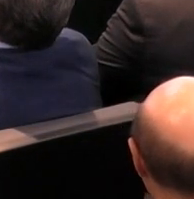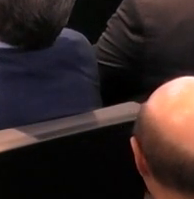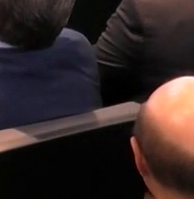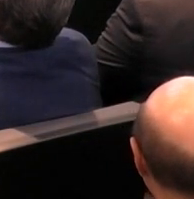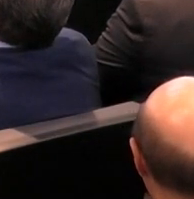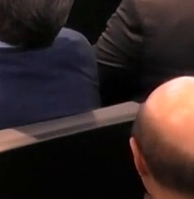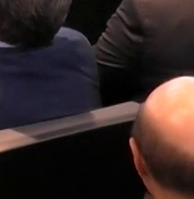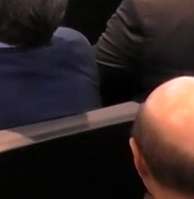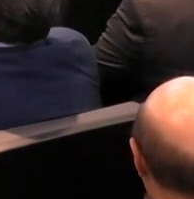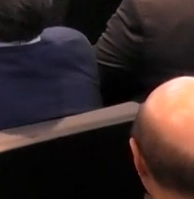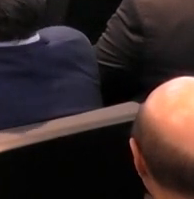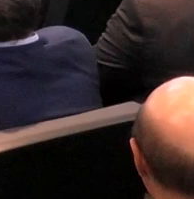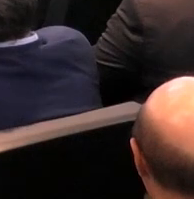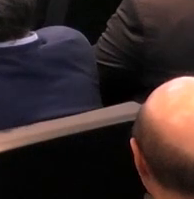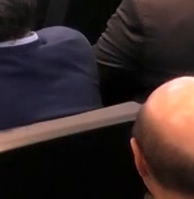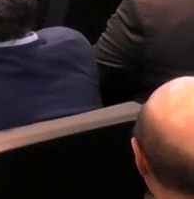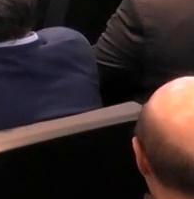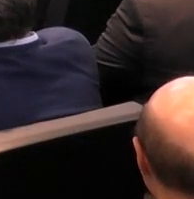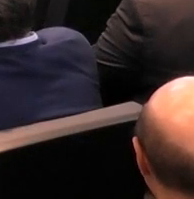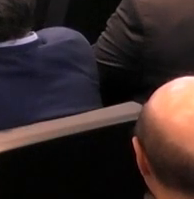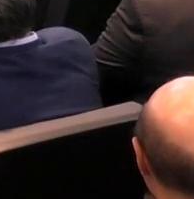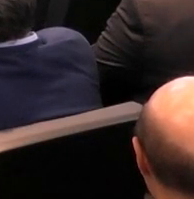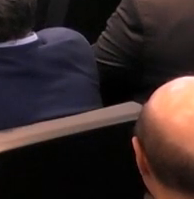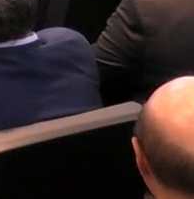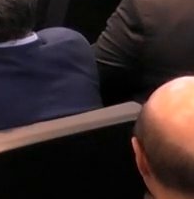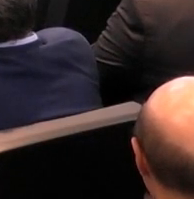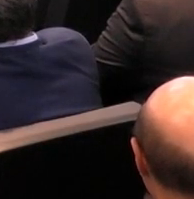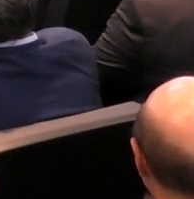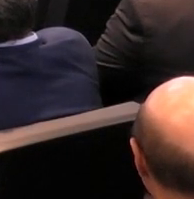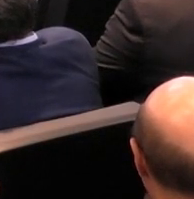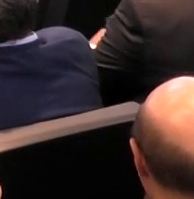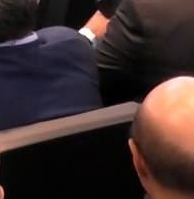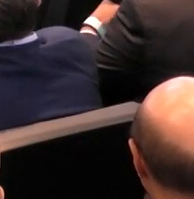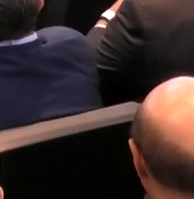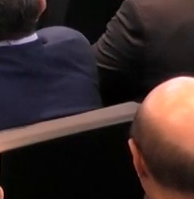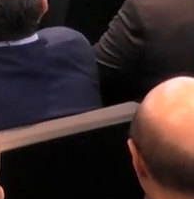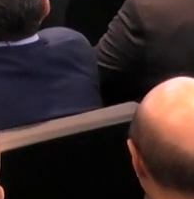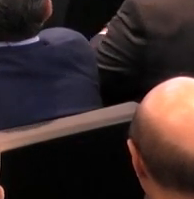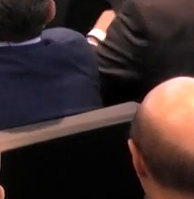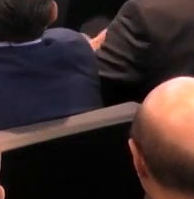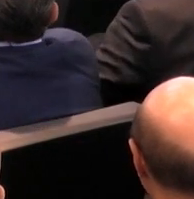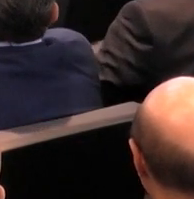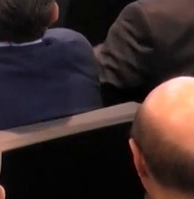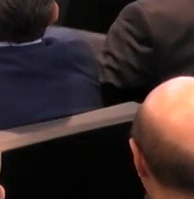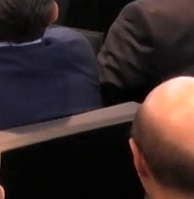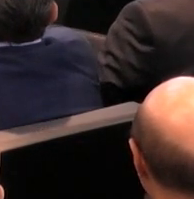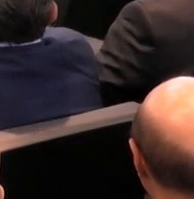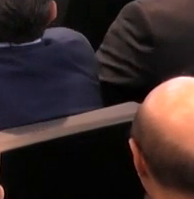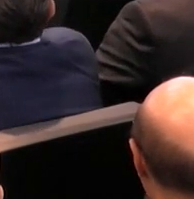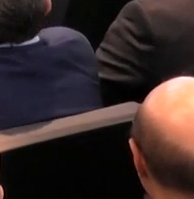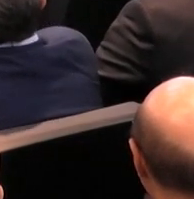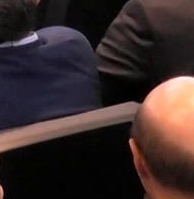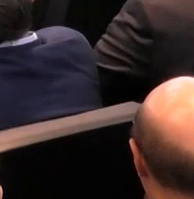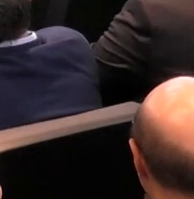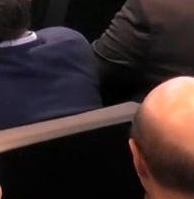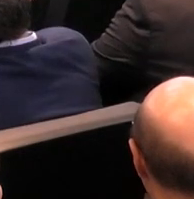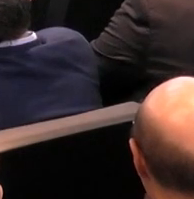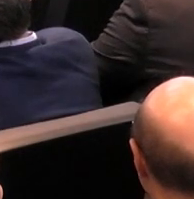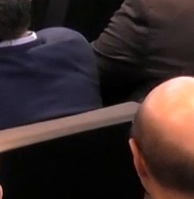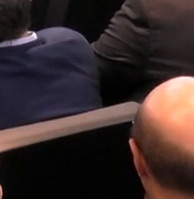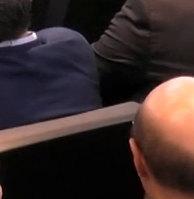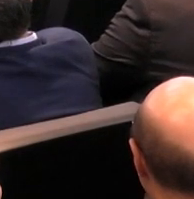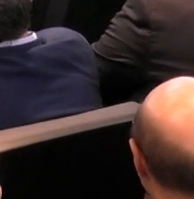gente faz o promove um arranjo institucional científico e tecnológico capaz de sustentar o desenvolvimento do Estado ao mesmo